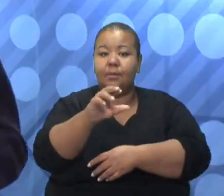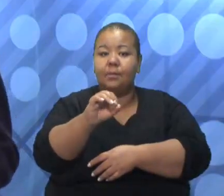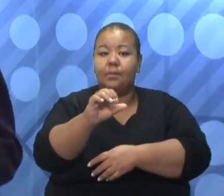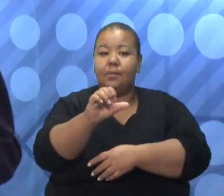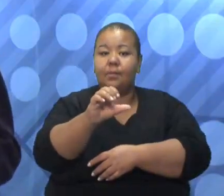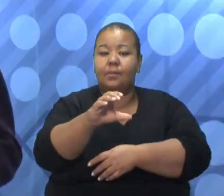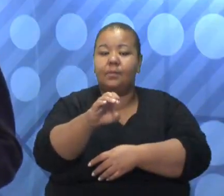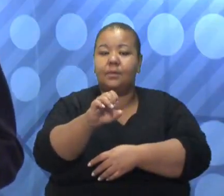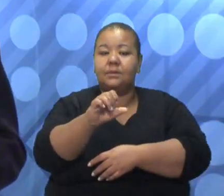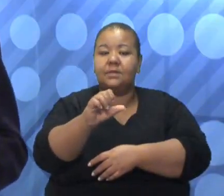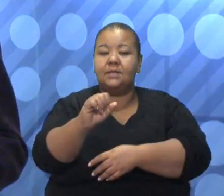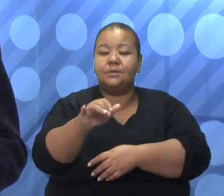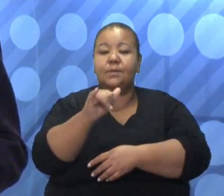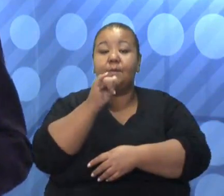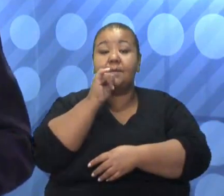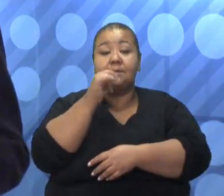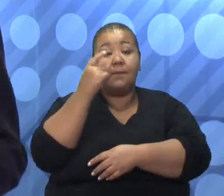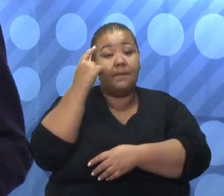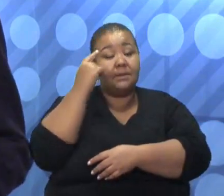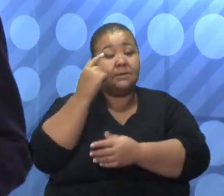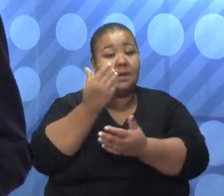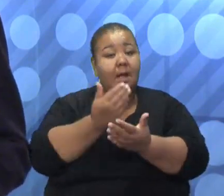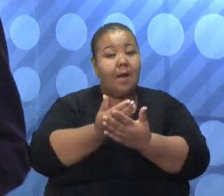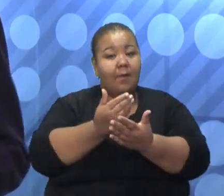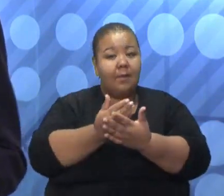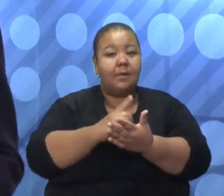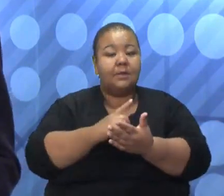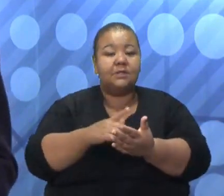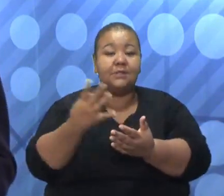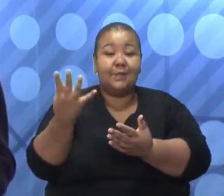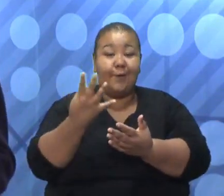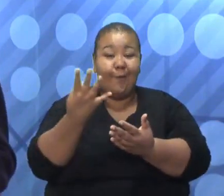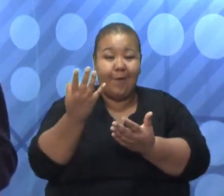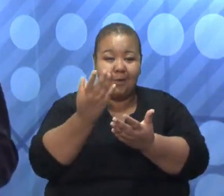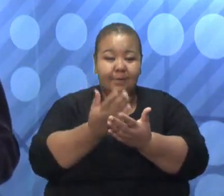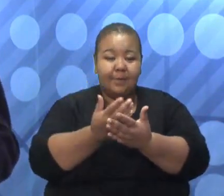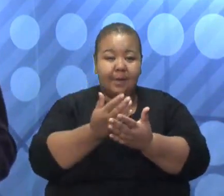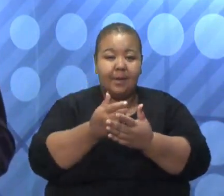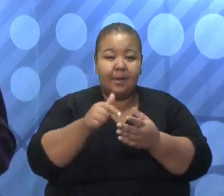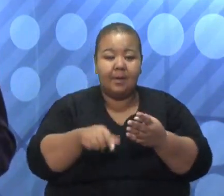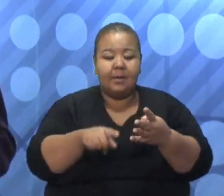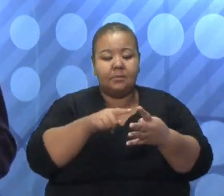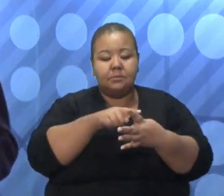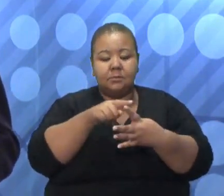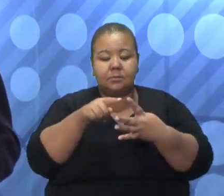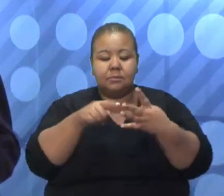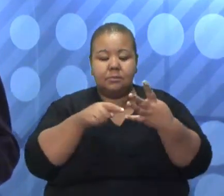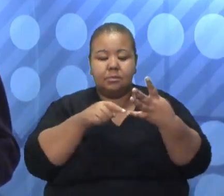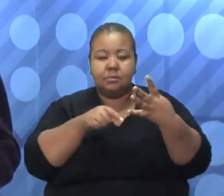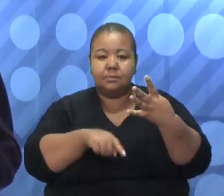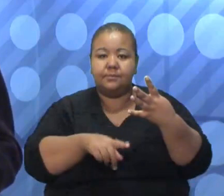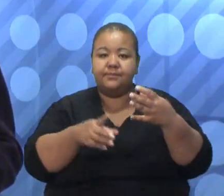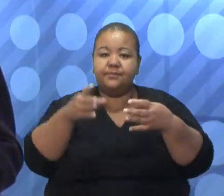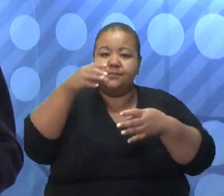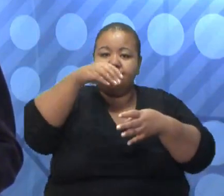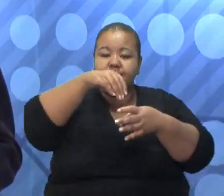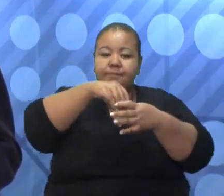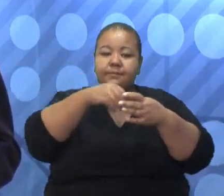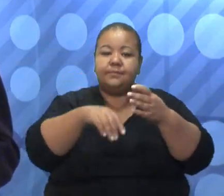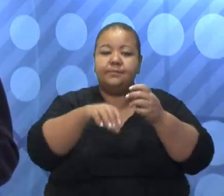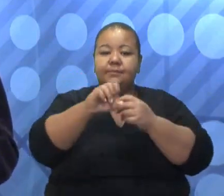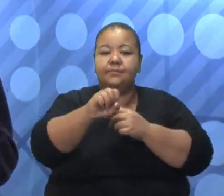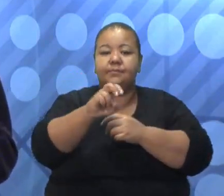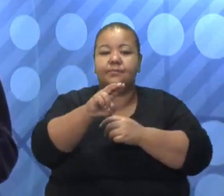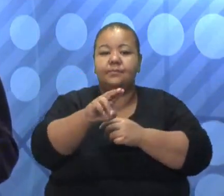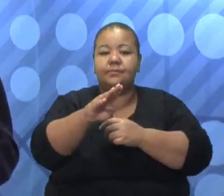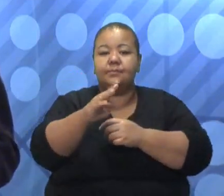aula como um macro processo, a gente tem 4 encontros. Então a aula de administração de produção e logística tem 4 encontros. Dentro disso eu tenho um